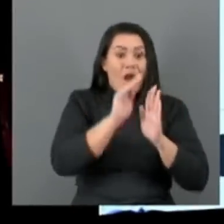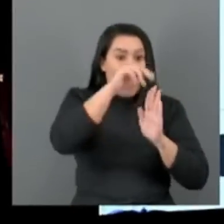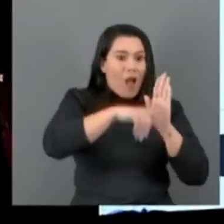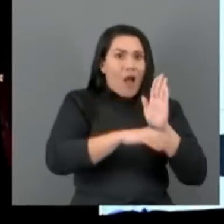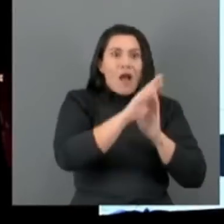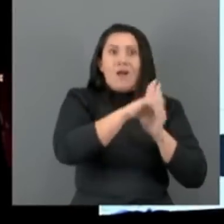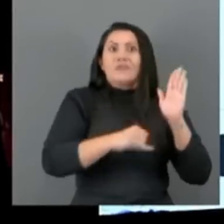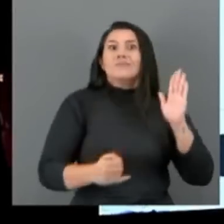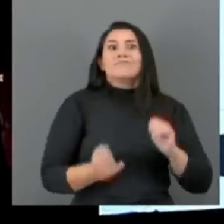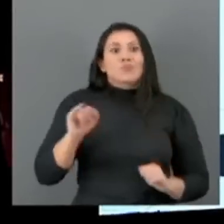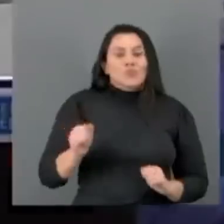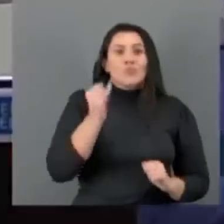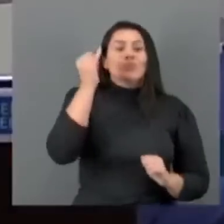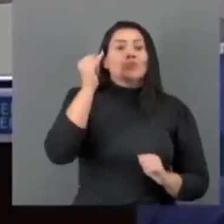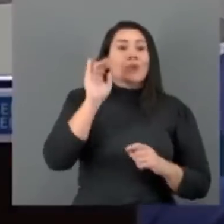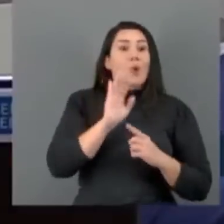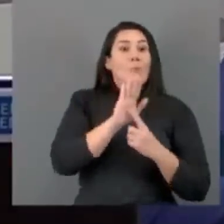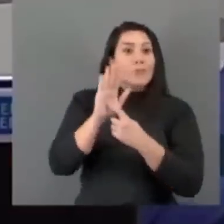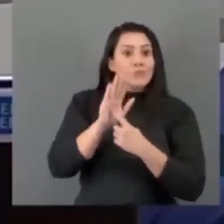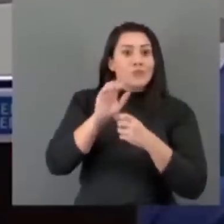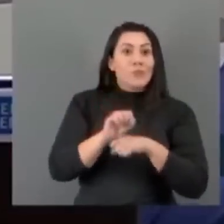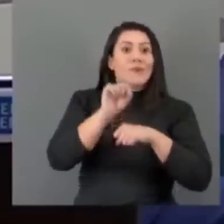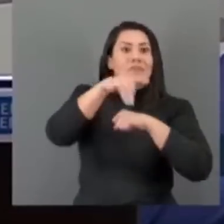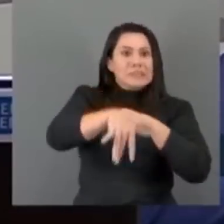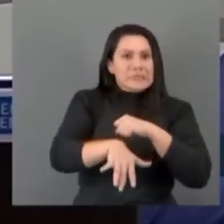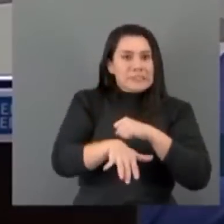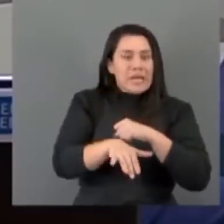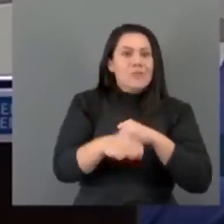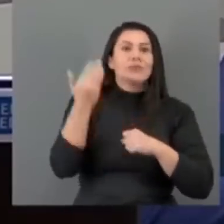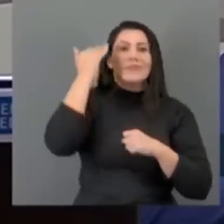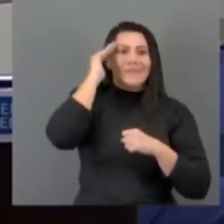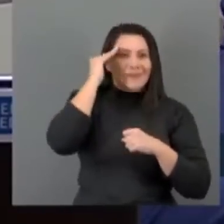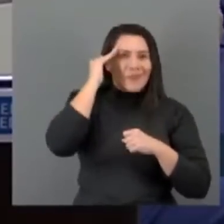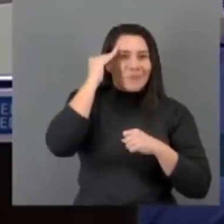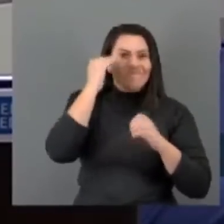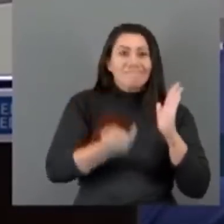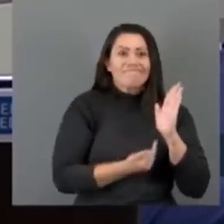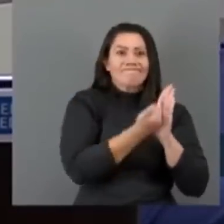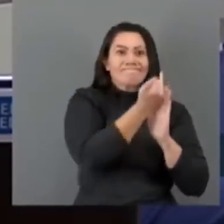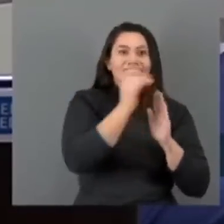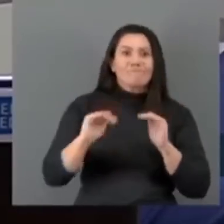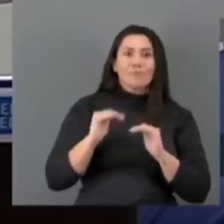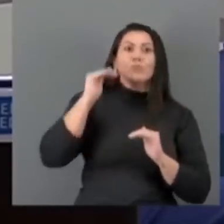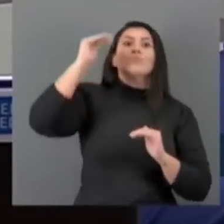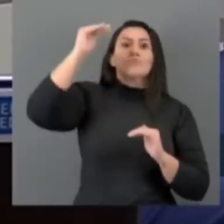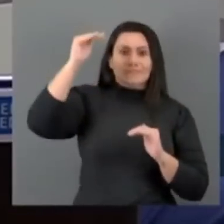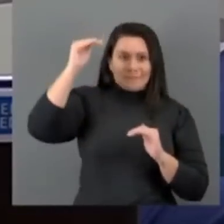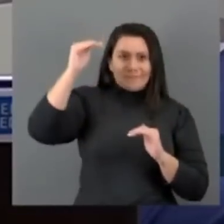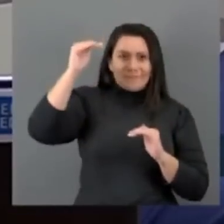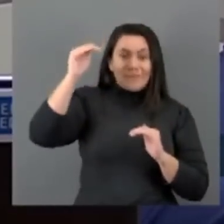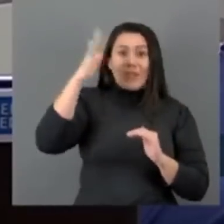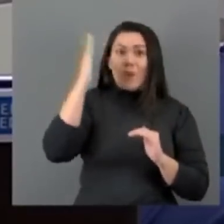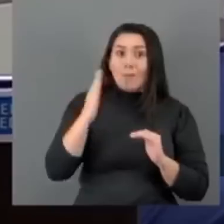o banco central mesmo no período eleitoral entendeu que a inflação ia subir entendeu inclusive antes de grande parte dos outros países que o Banco Central